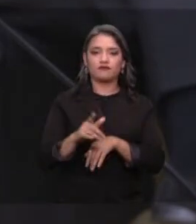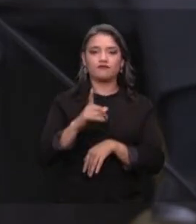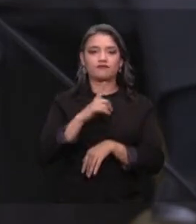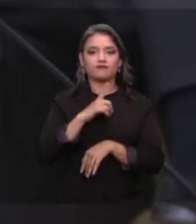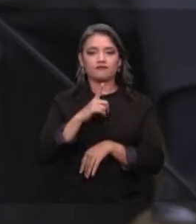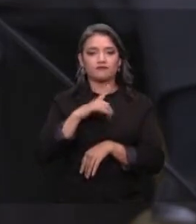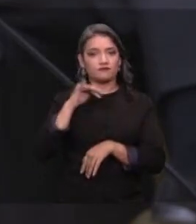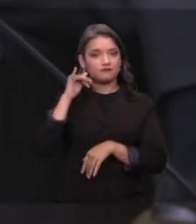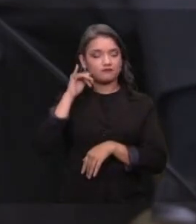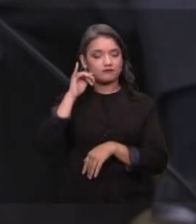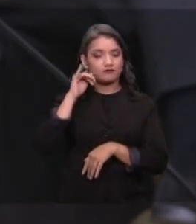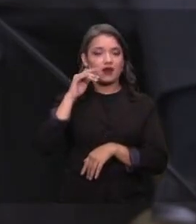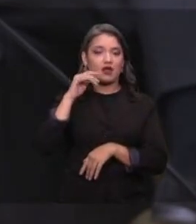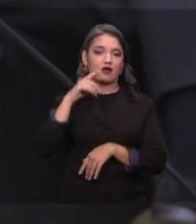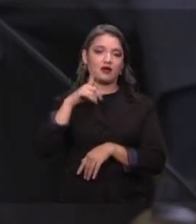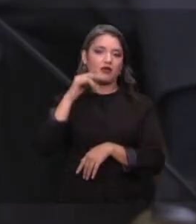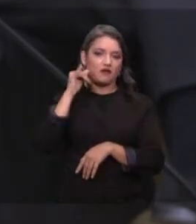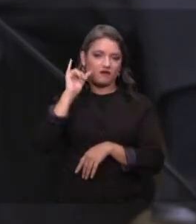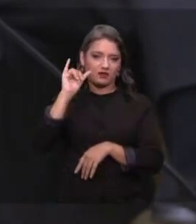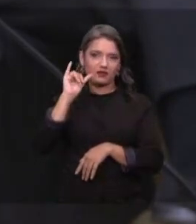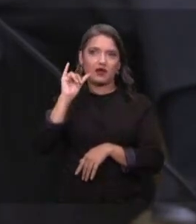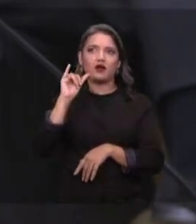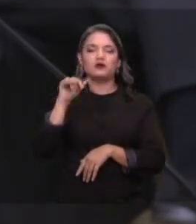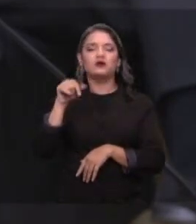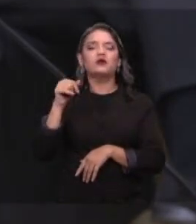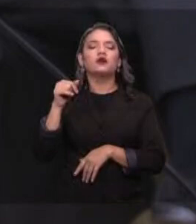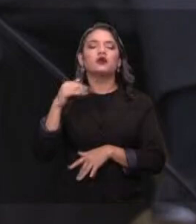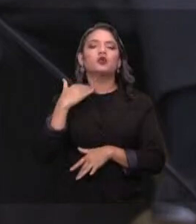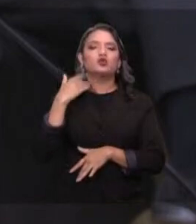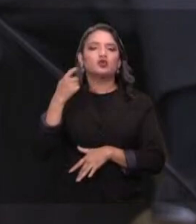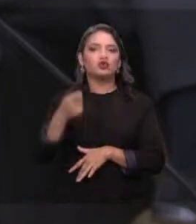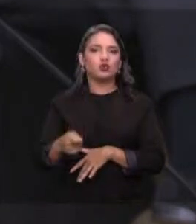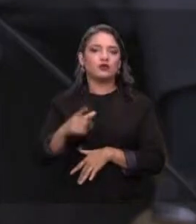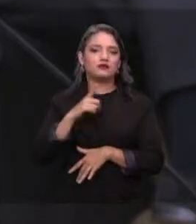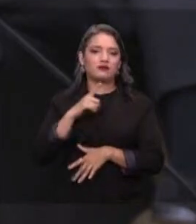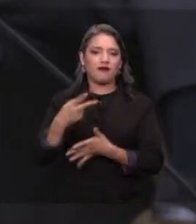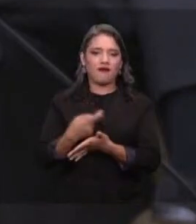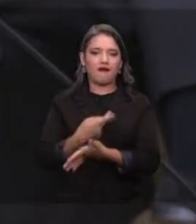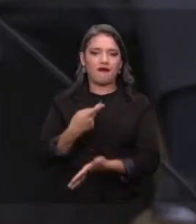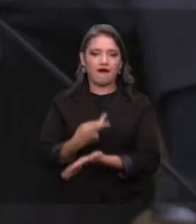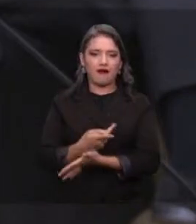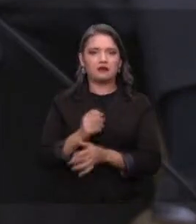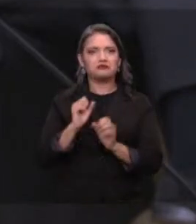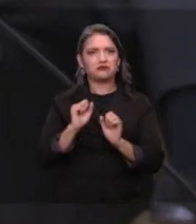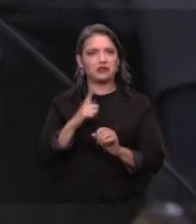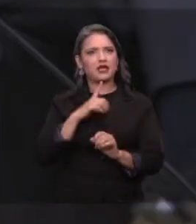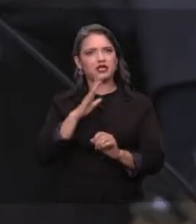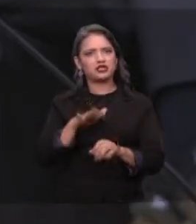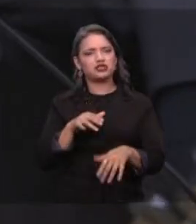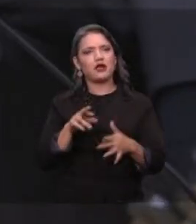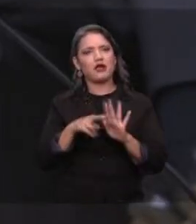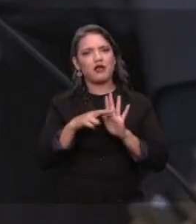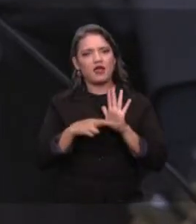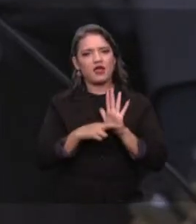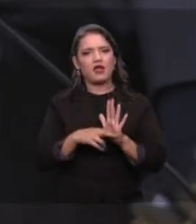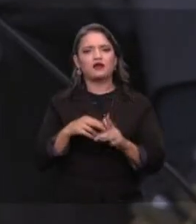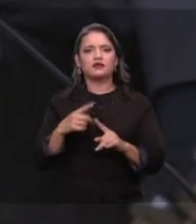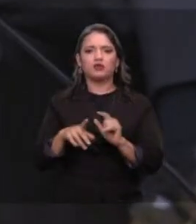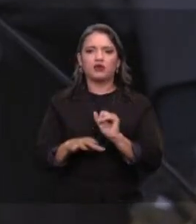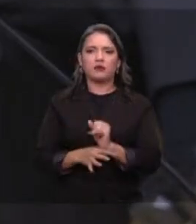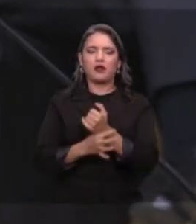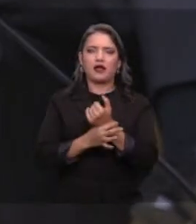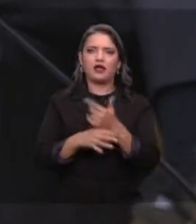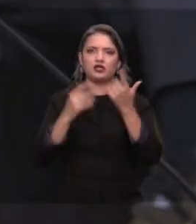eventual parcialidade de um juiz. Então, se a preocupação é esta, o nosso sistema já dispõe de ferramentas para